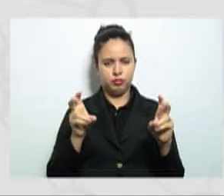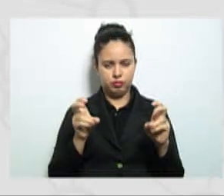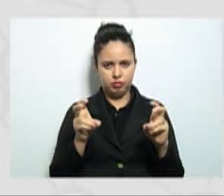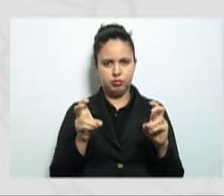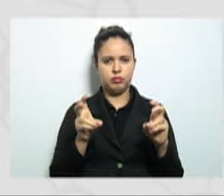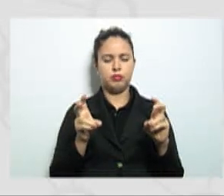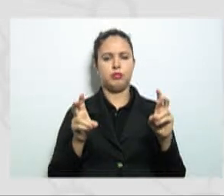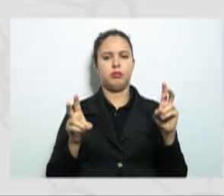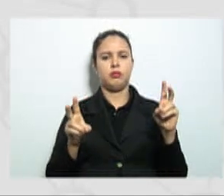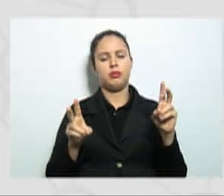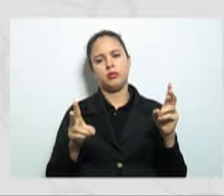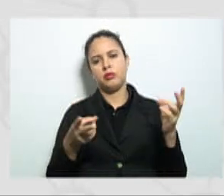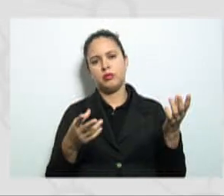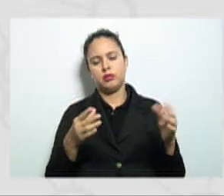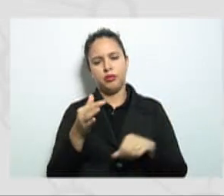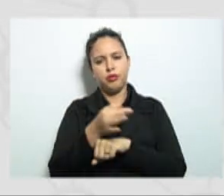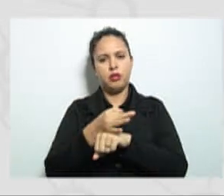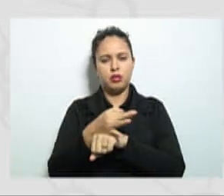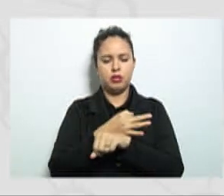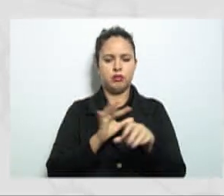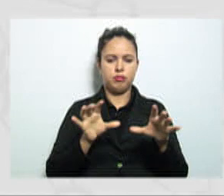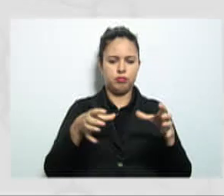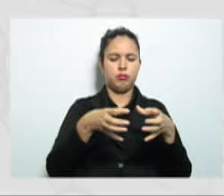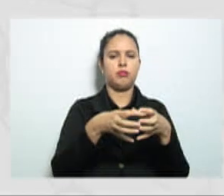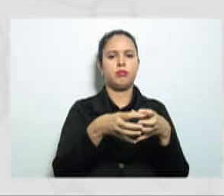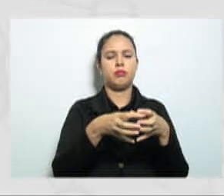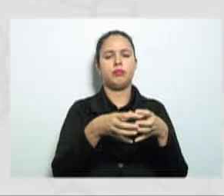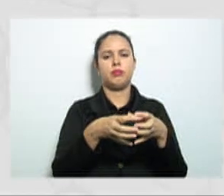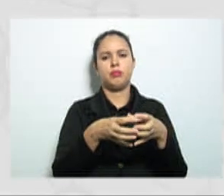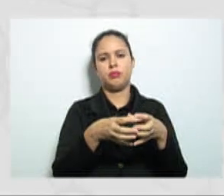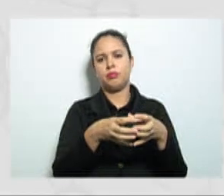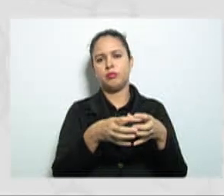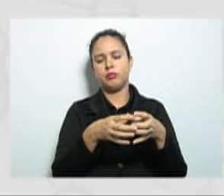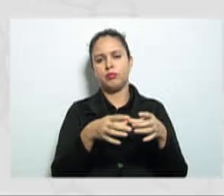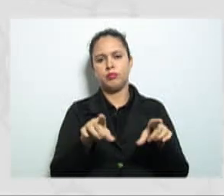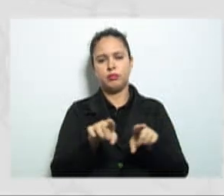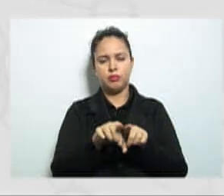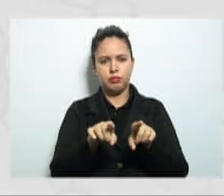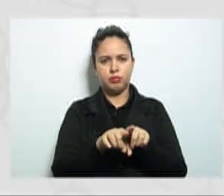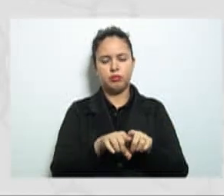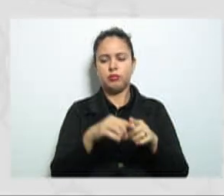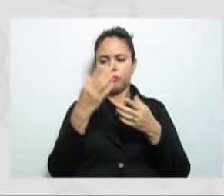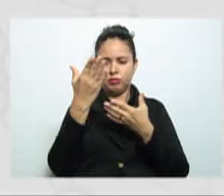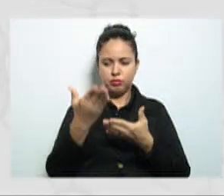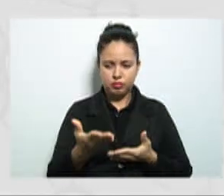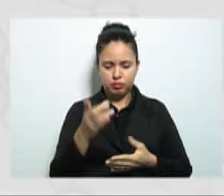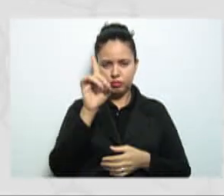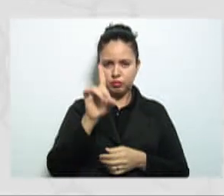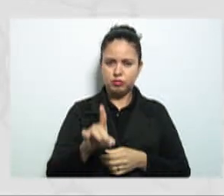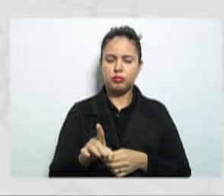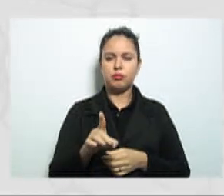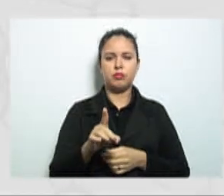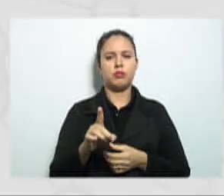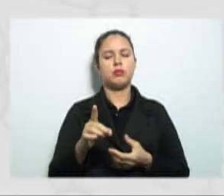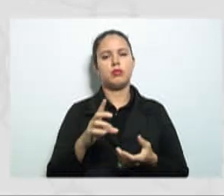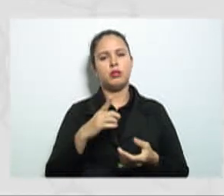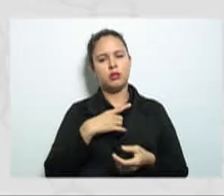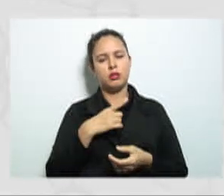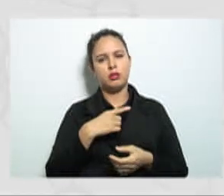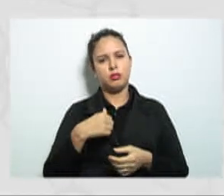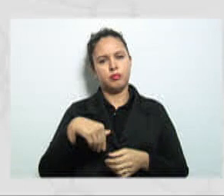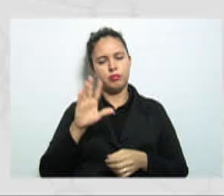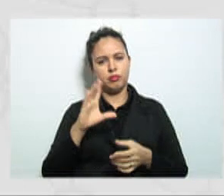exemplo, férias coletivas. O vocativo, senhor, senhor diretor, caro senhor. Aqui nós temos um pouco mais de liberdade